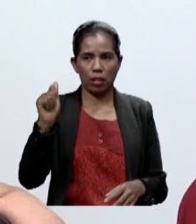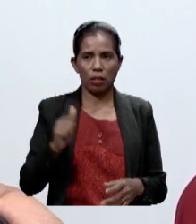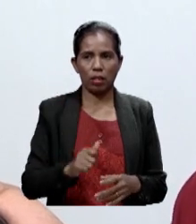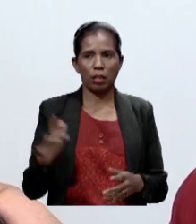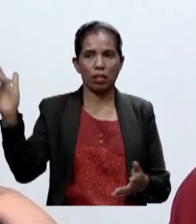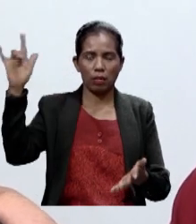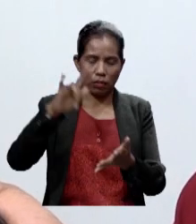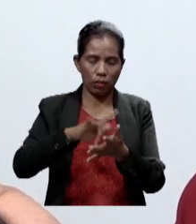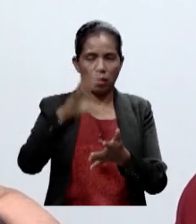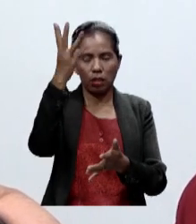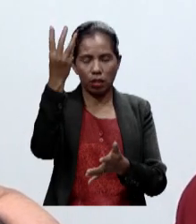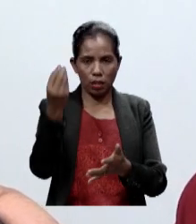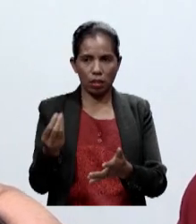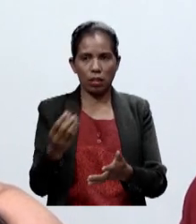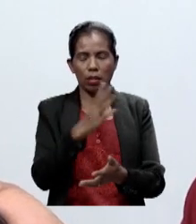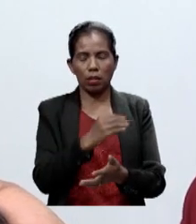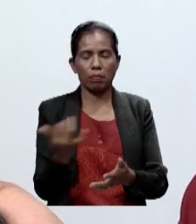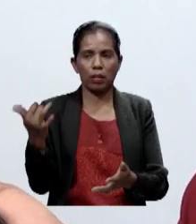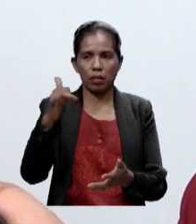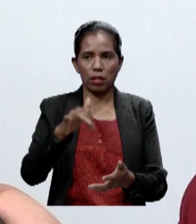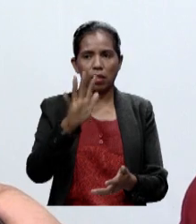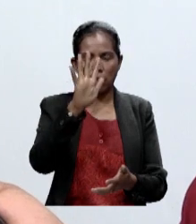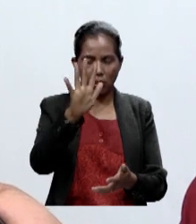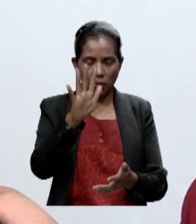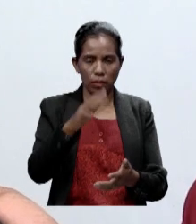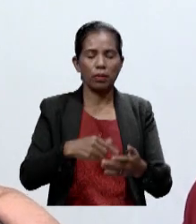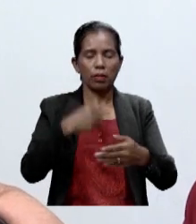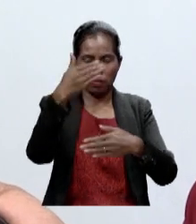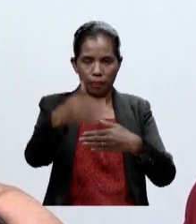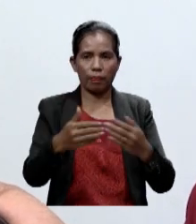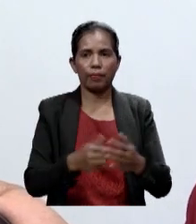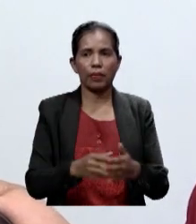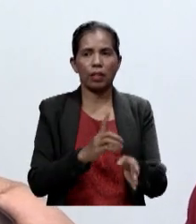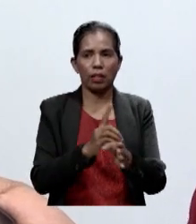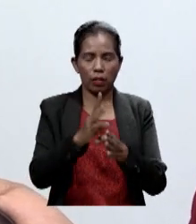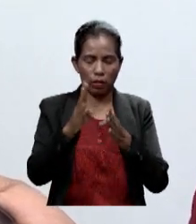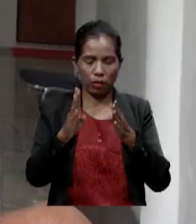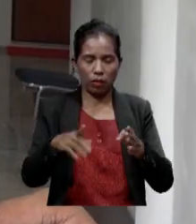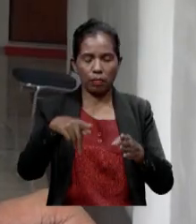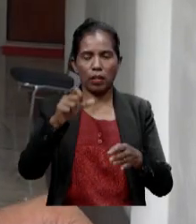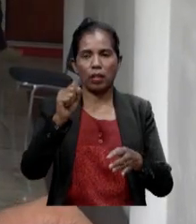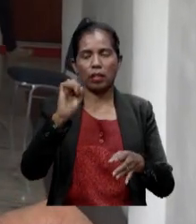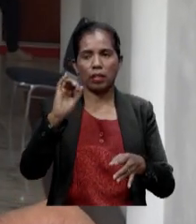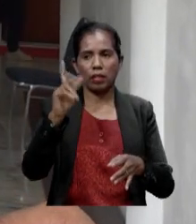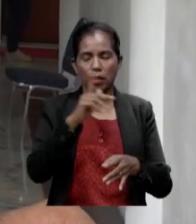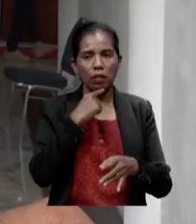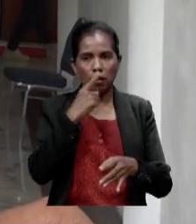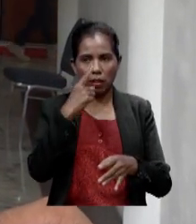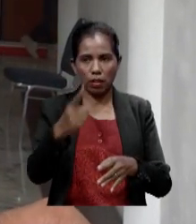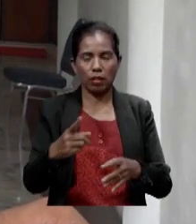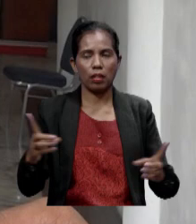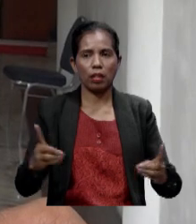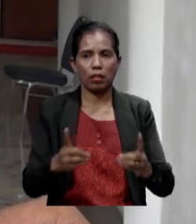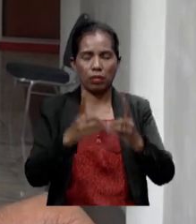Kalatona ya Jakarta pus sirnai lima seitur. Diretor Executivo PSIC Vicente de Brito Hateten e audiência